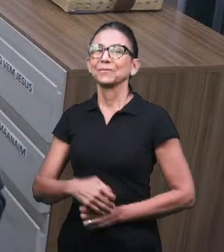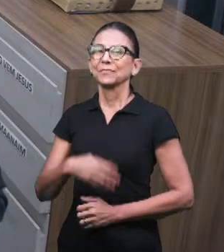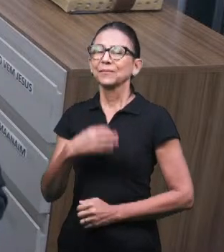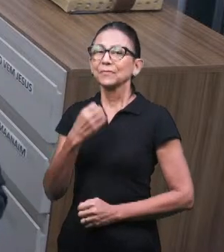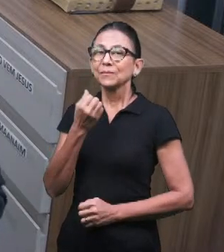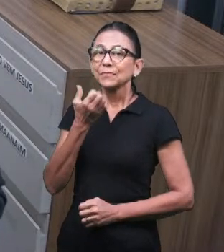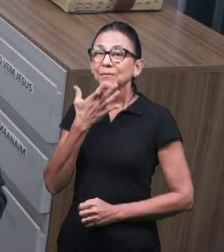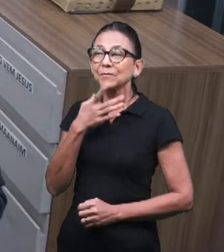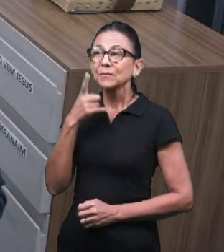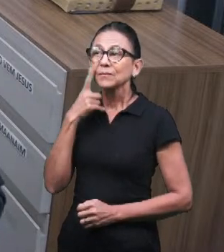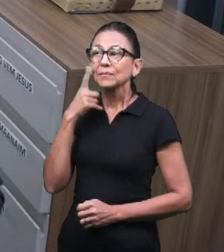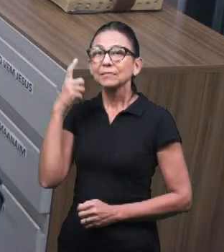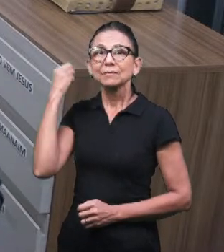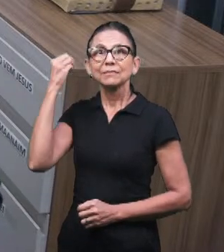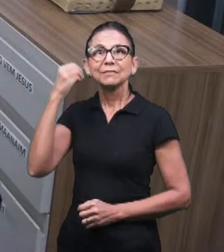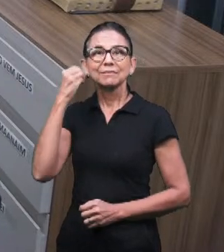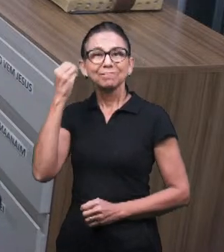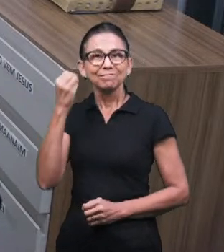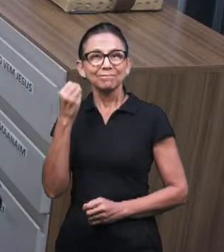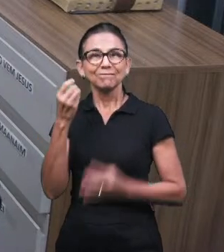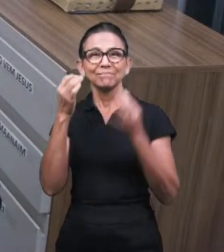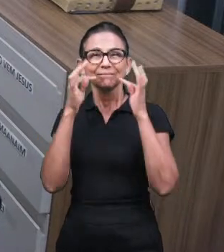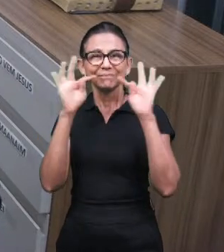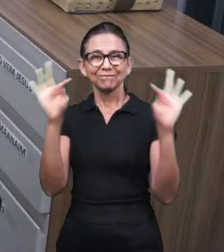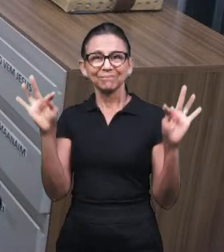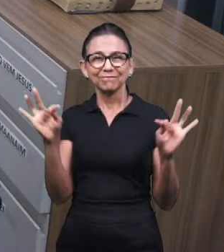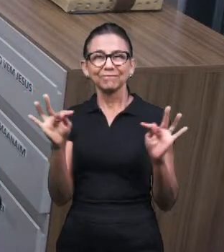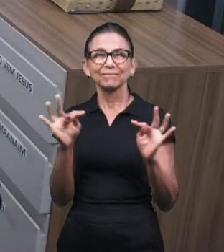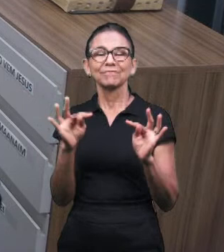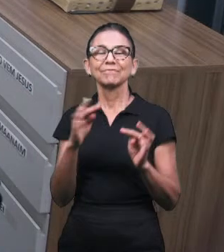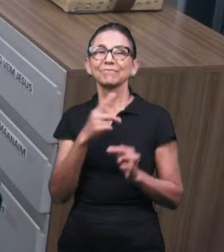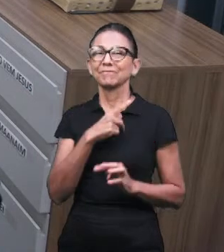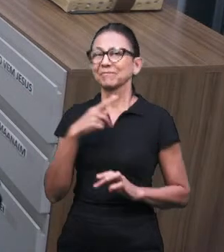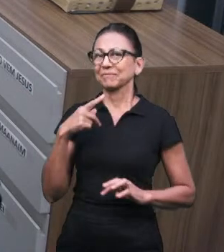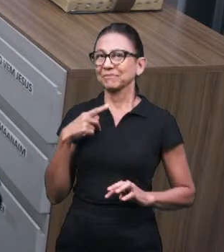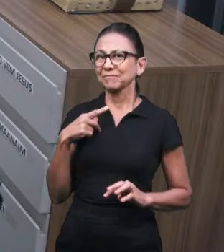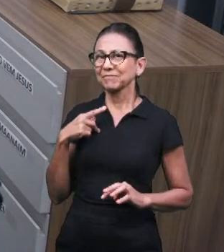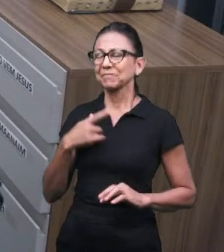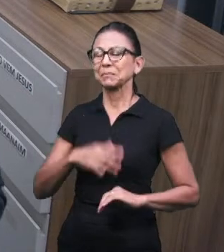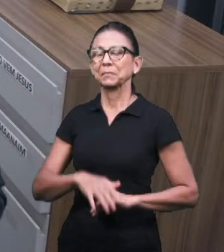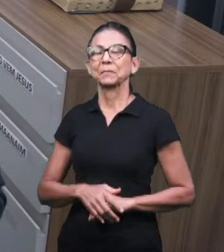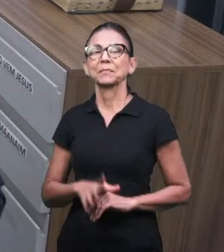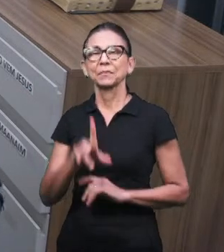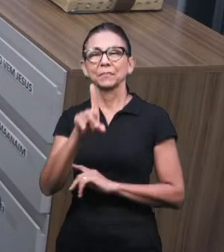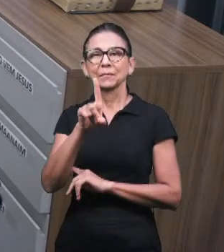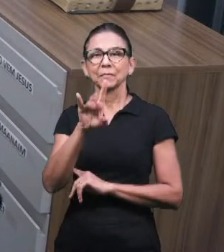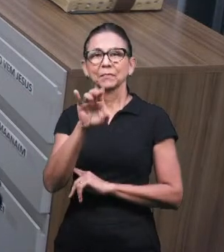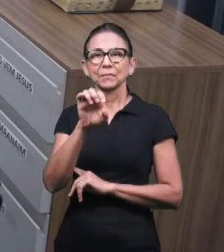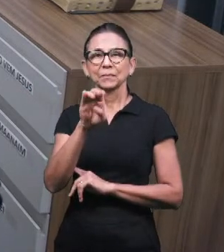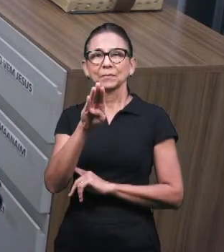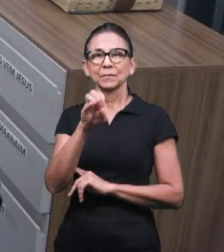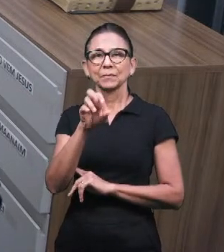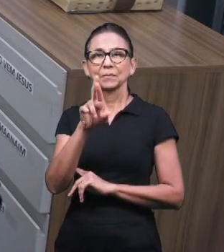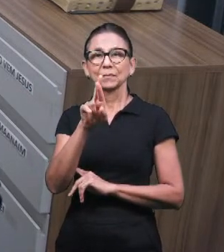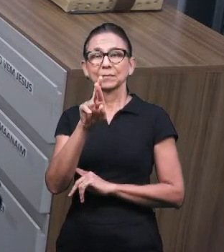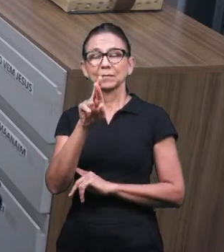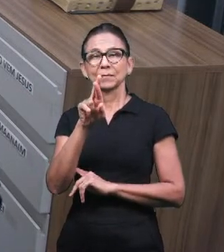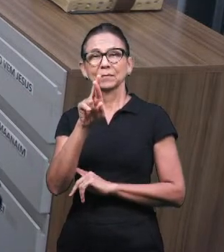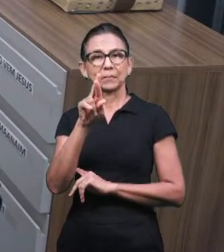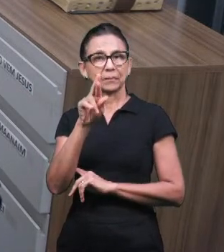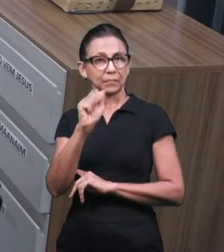experiências, né? Testemunhos dos pastores. A Débora Pread. Que exemplo, pastor. Testemunho.